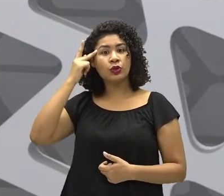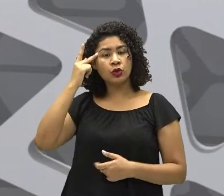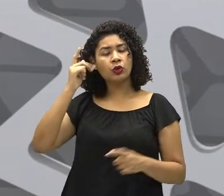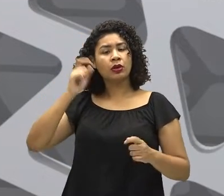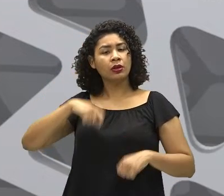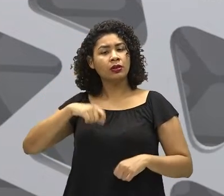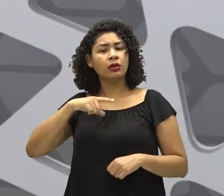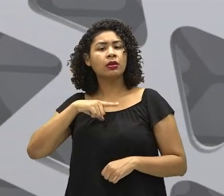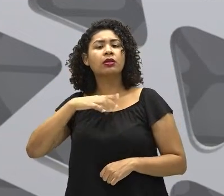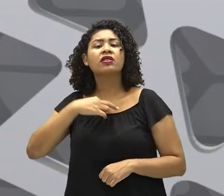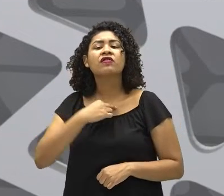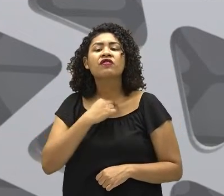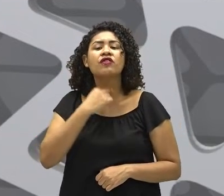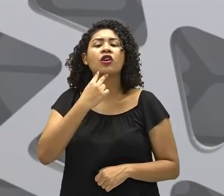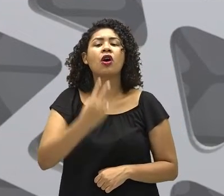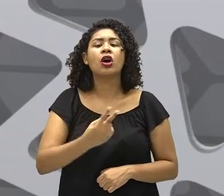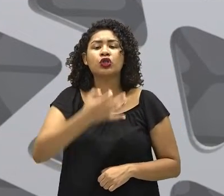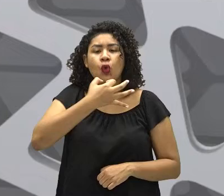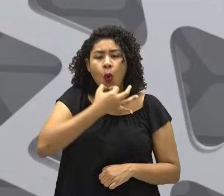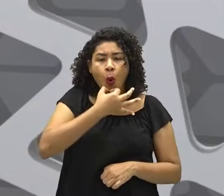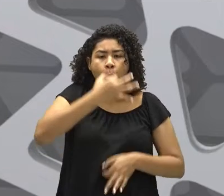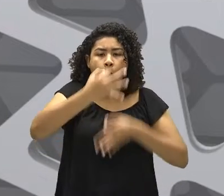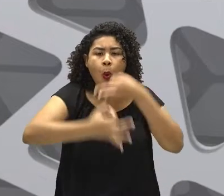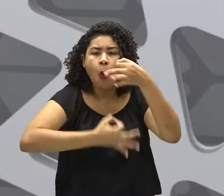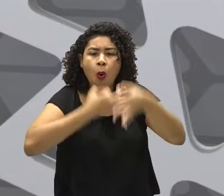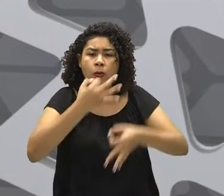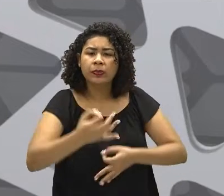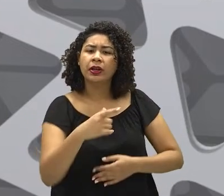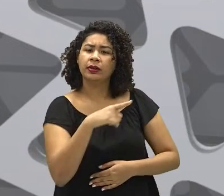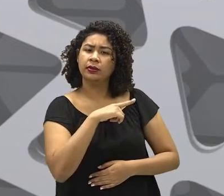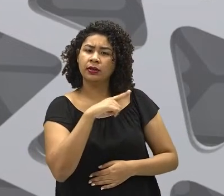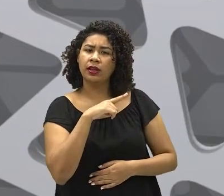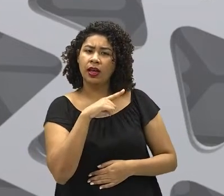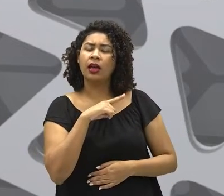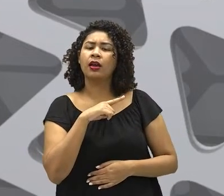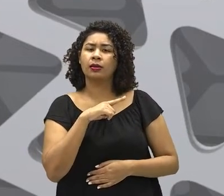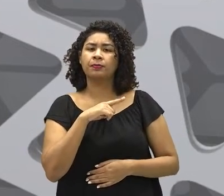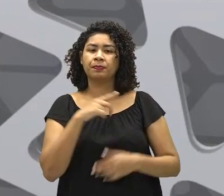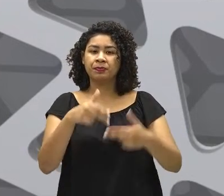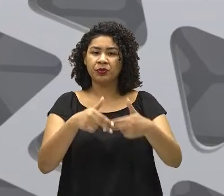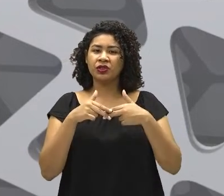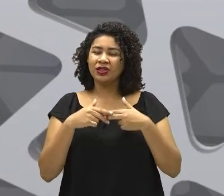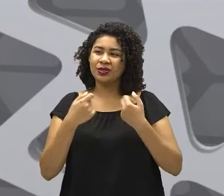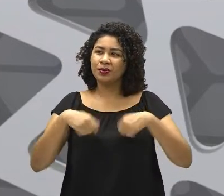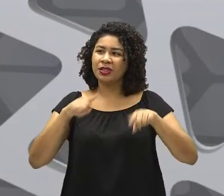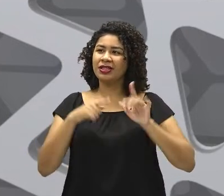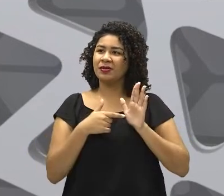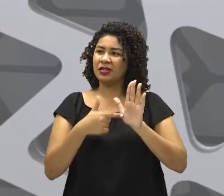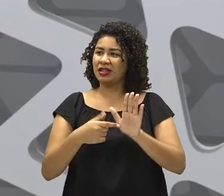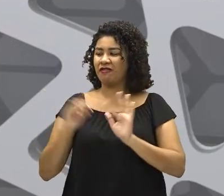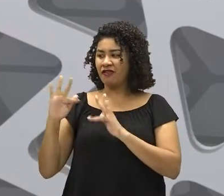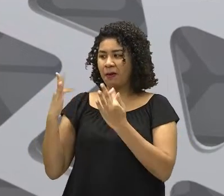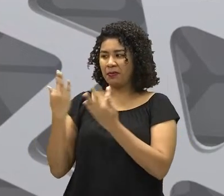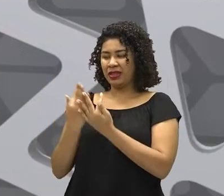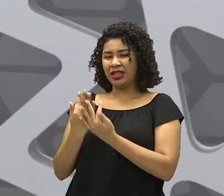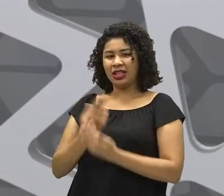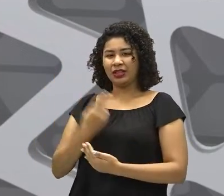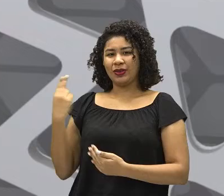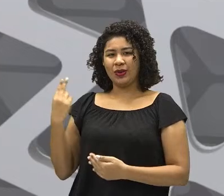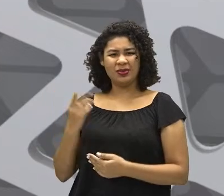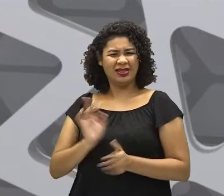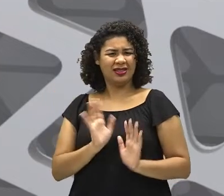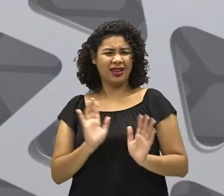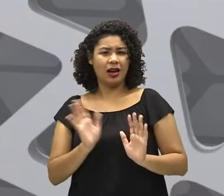vez de falar dentro de uma sociedade, preciso não mais apenas me identificar pela família, mas como um